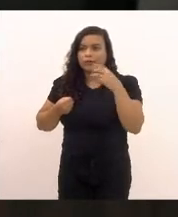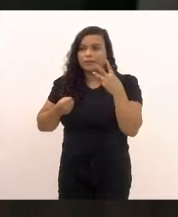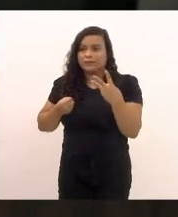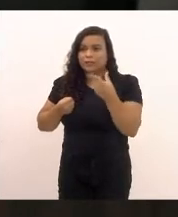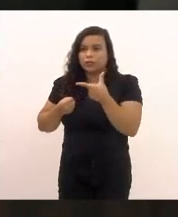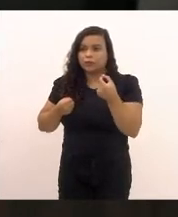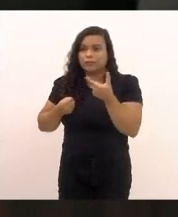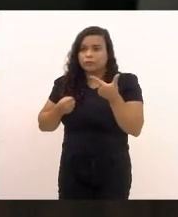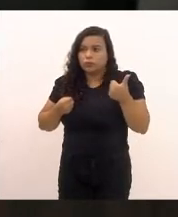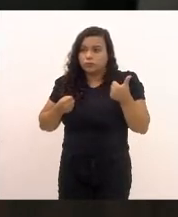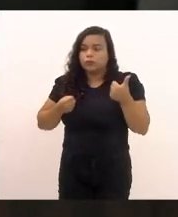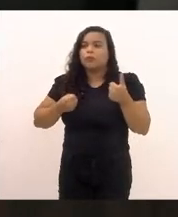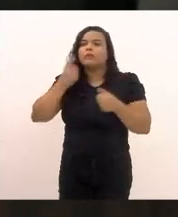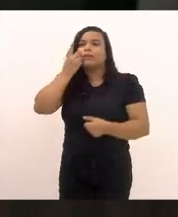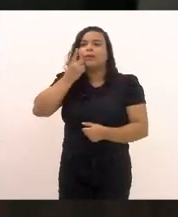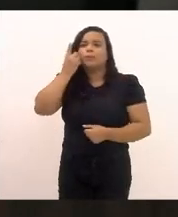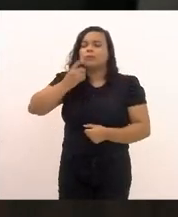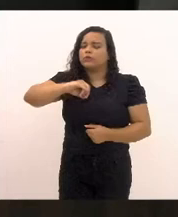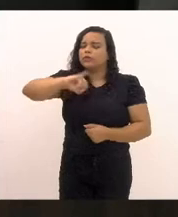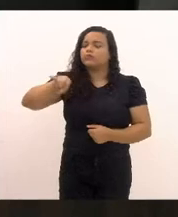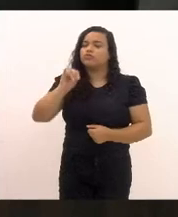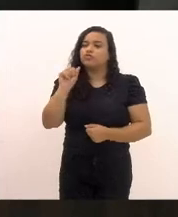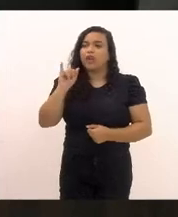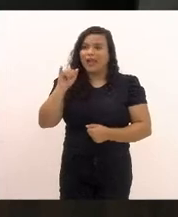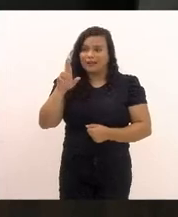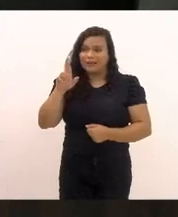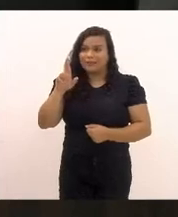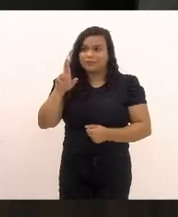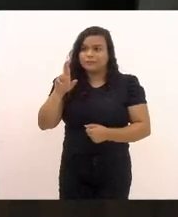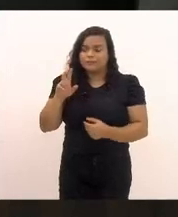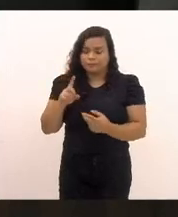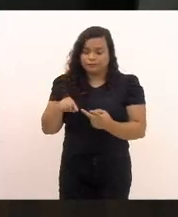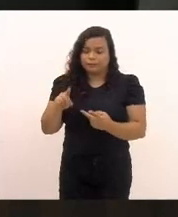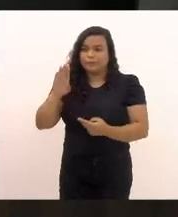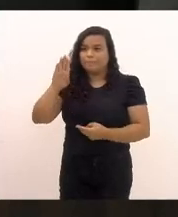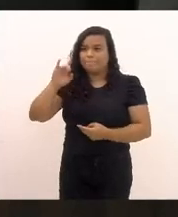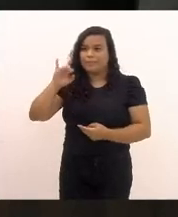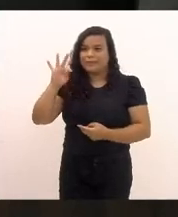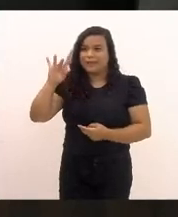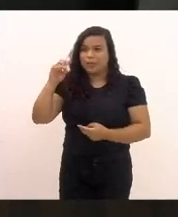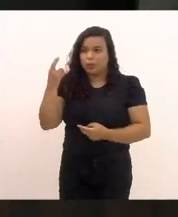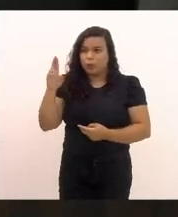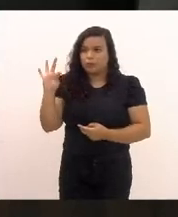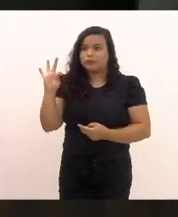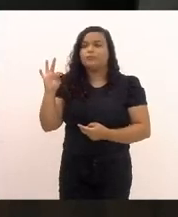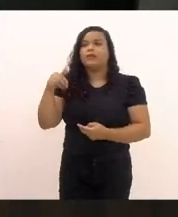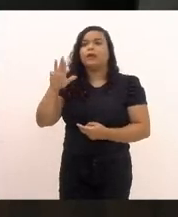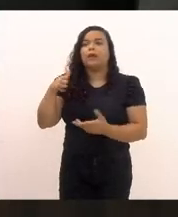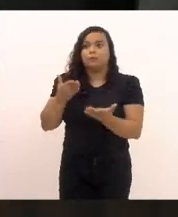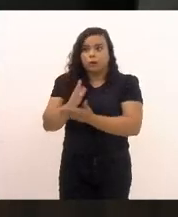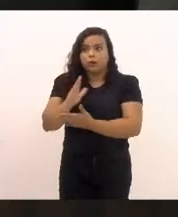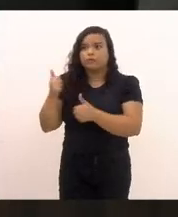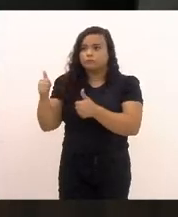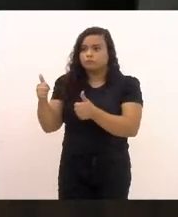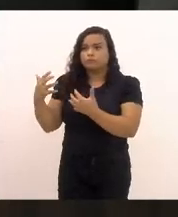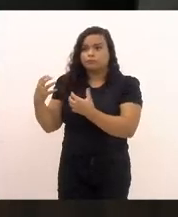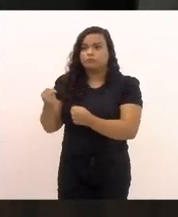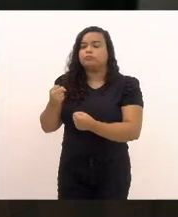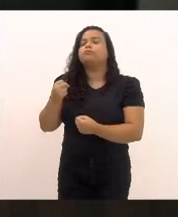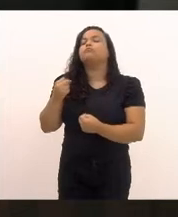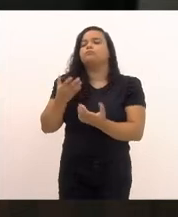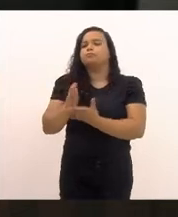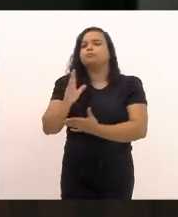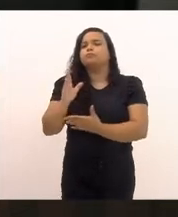4293-2021 do deputado Jair Bittencourt. Os senhores que aprovam como estão, aprovado. Projeto